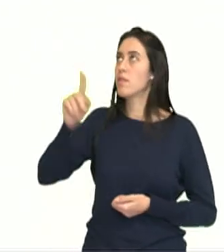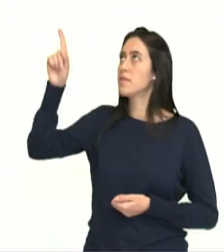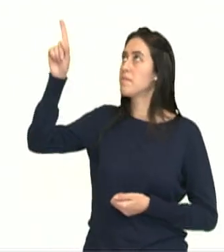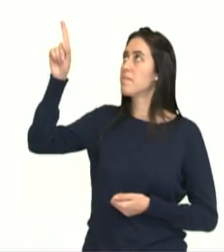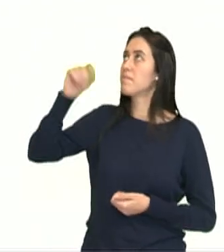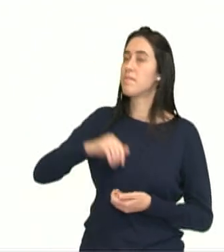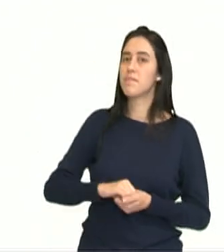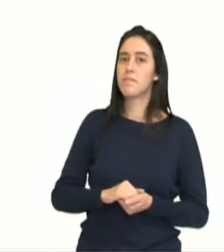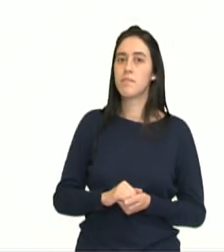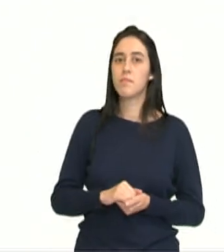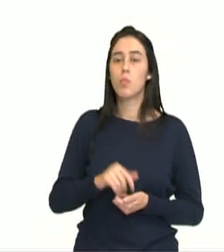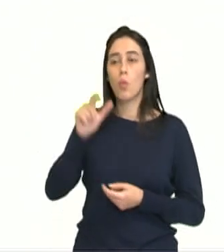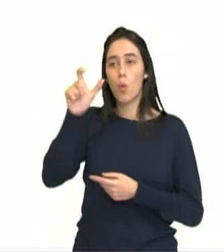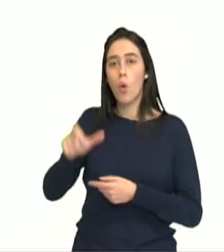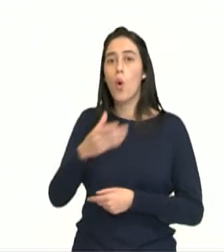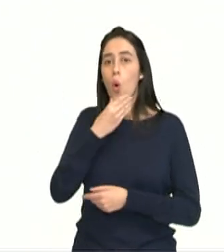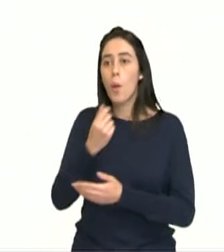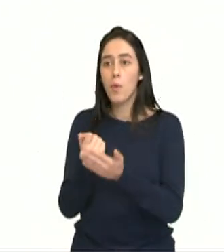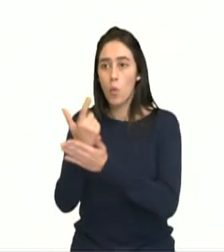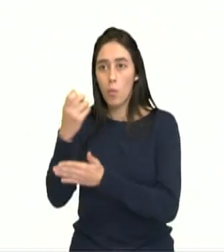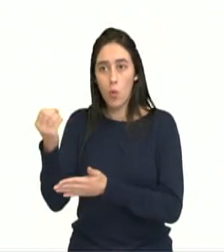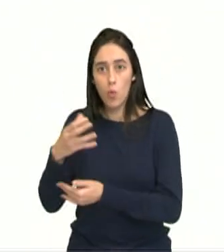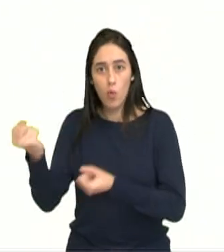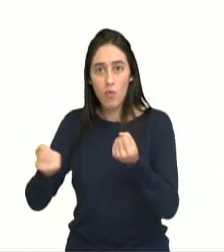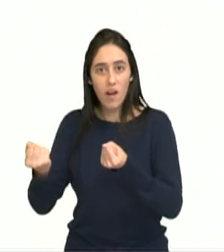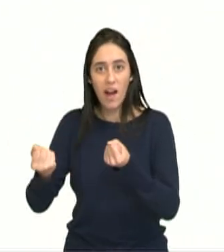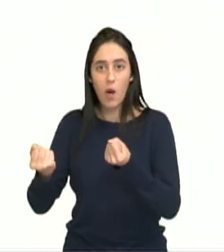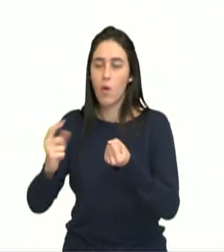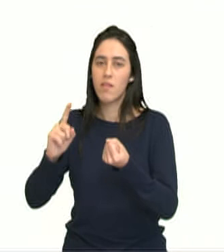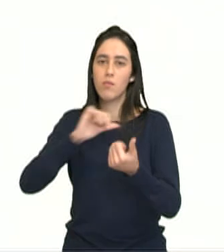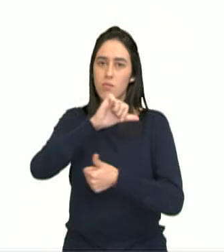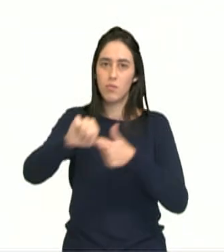de Hank will buy a new car, né? Um novo carro será